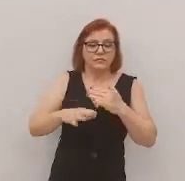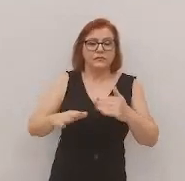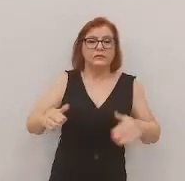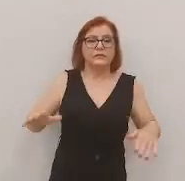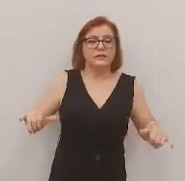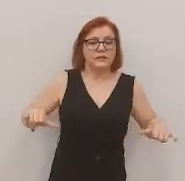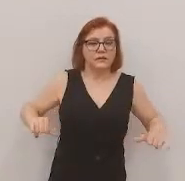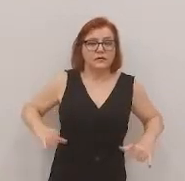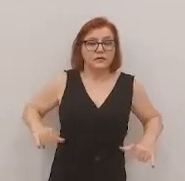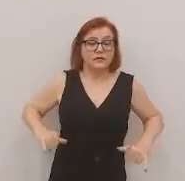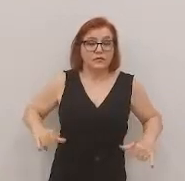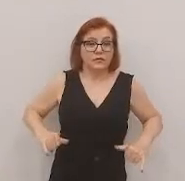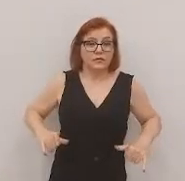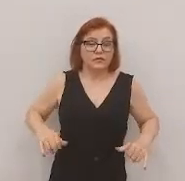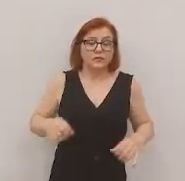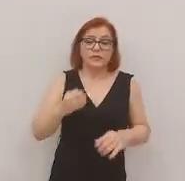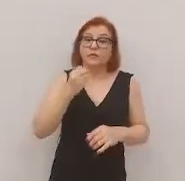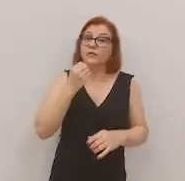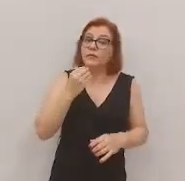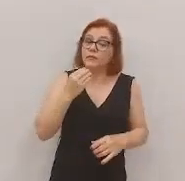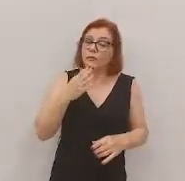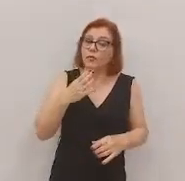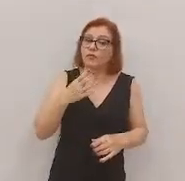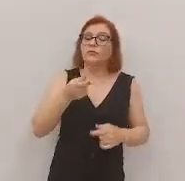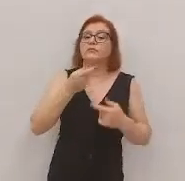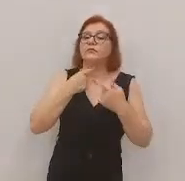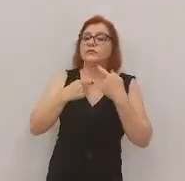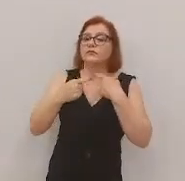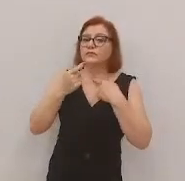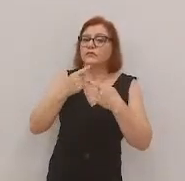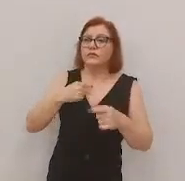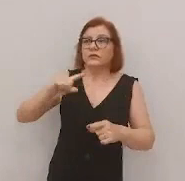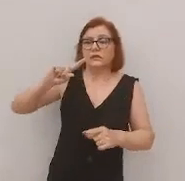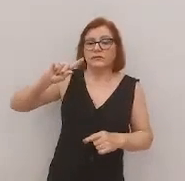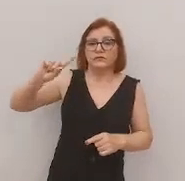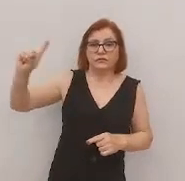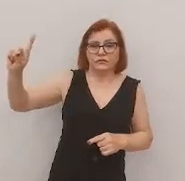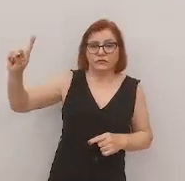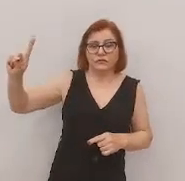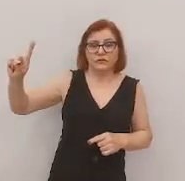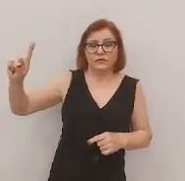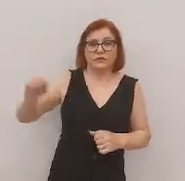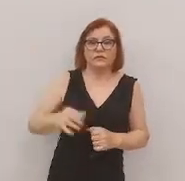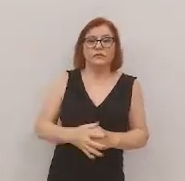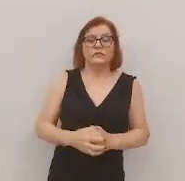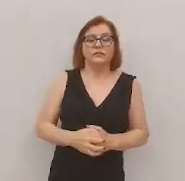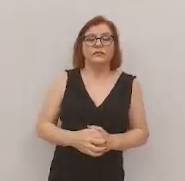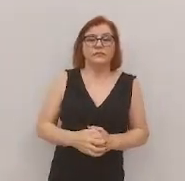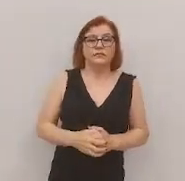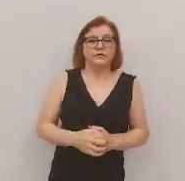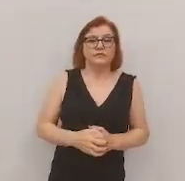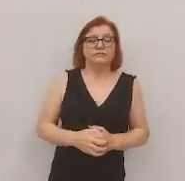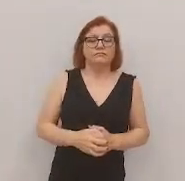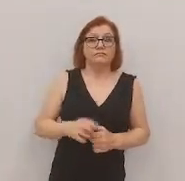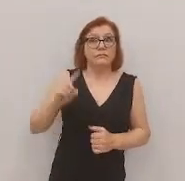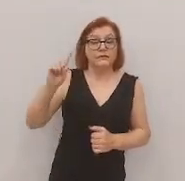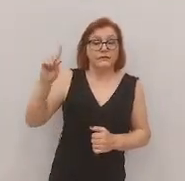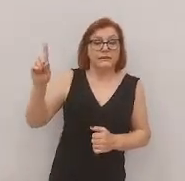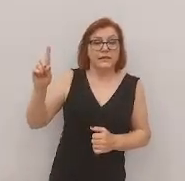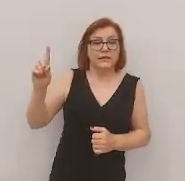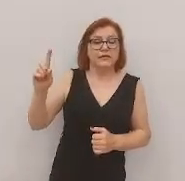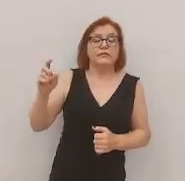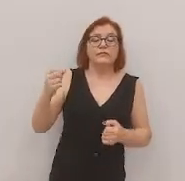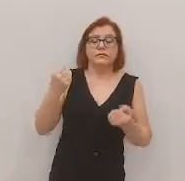mas se for da vontade de Deus, então, Deus, ele